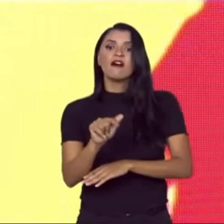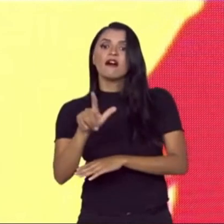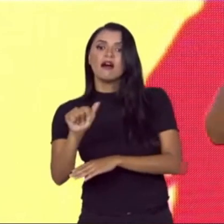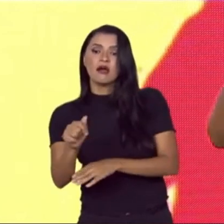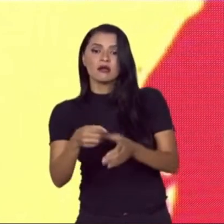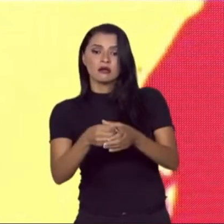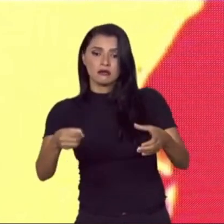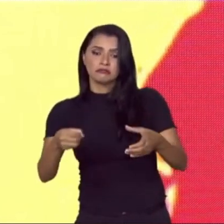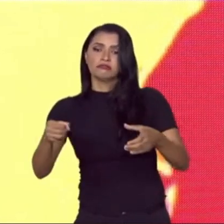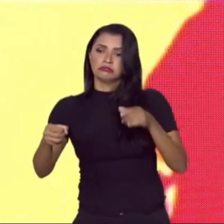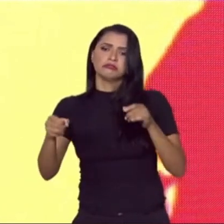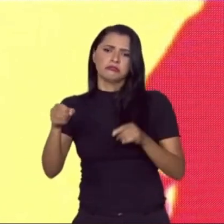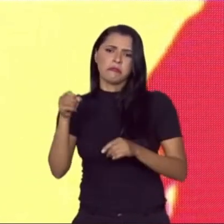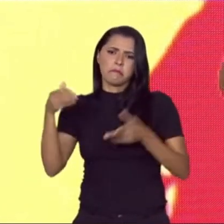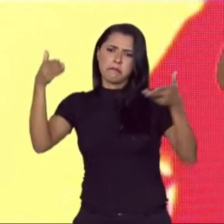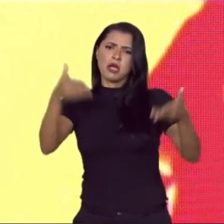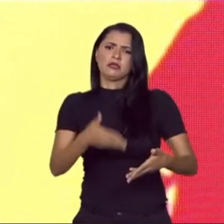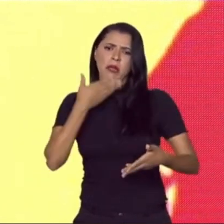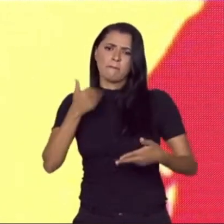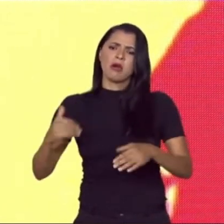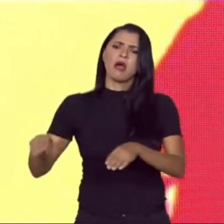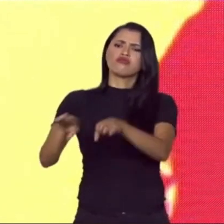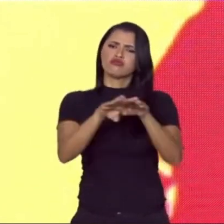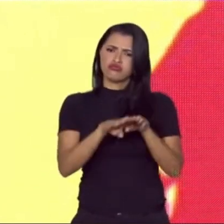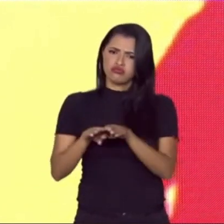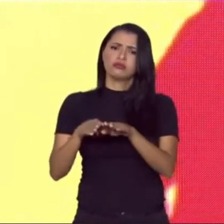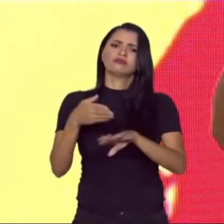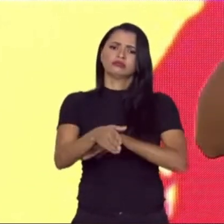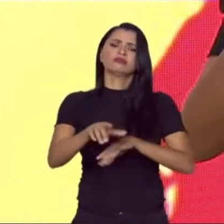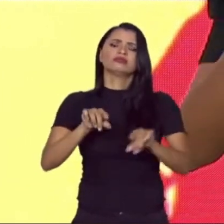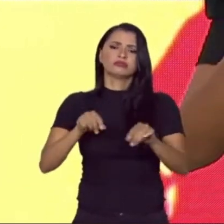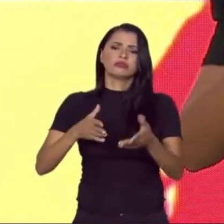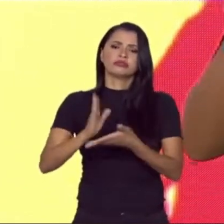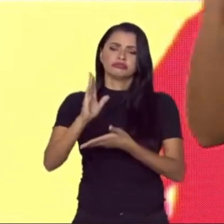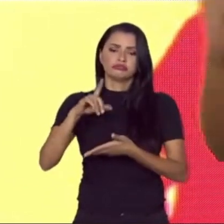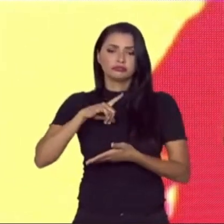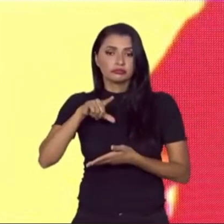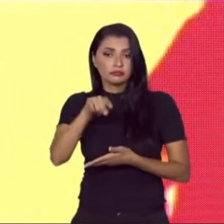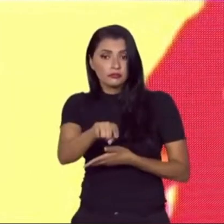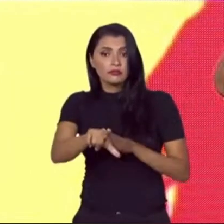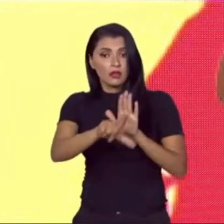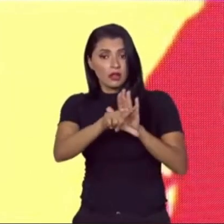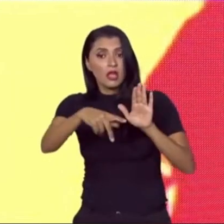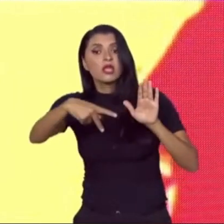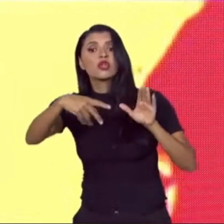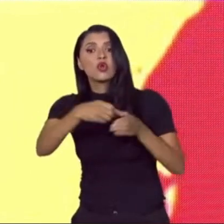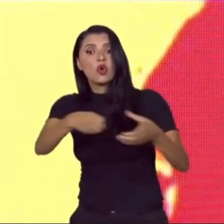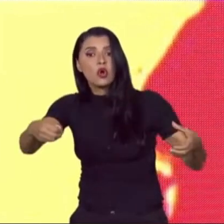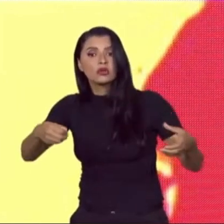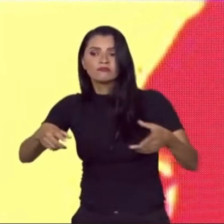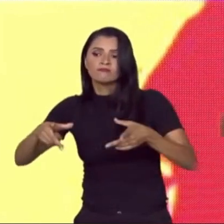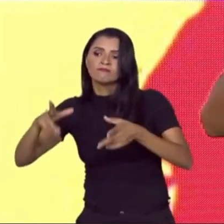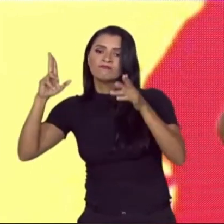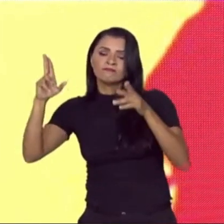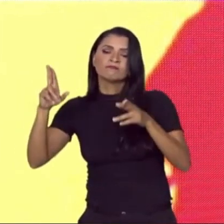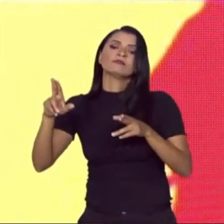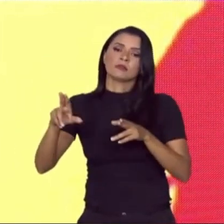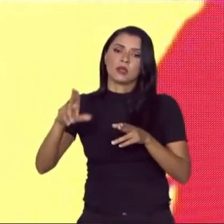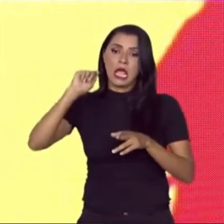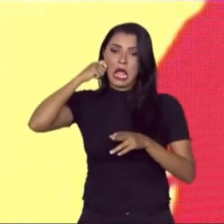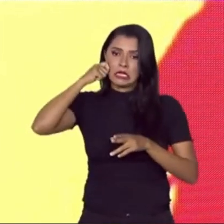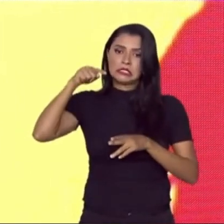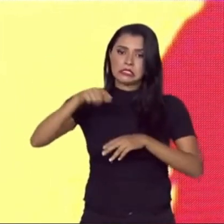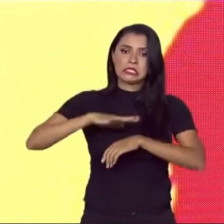mais equânime na seleção. Um segundo elemento fundamental na lei de cotas é o recorte étnico-racial. A